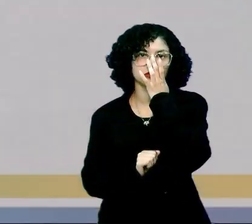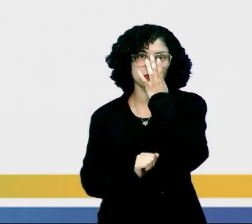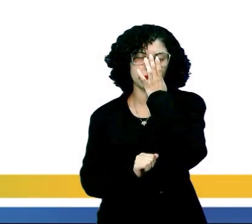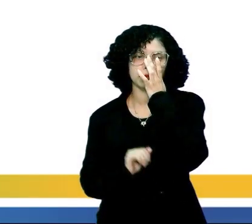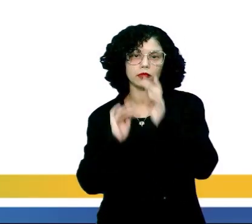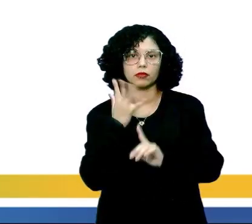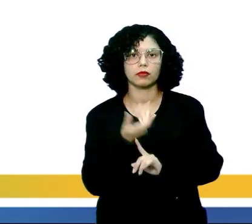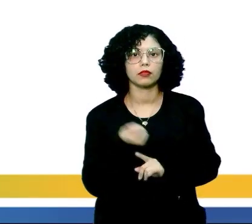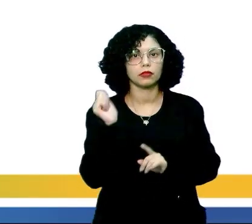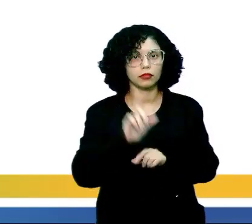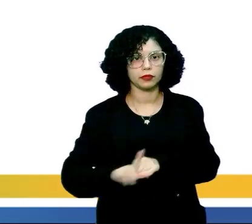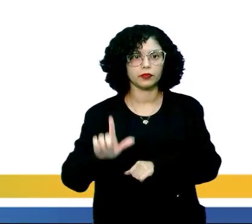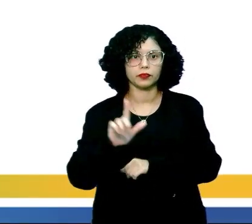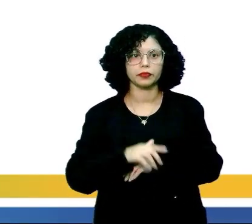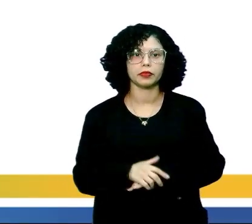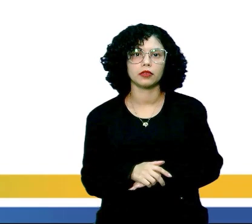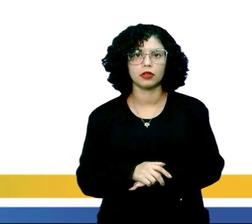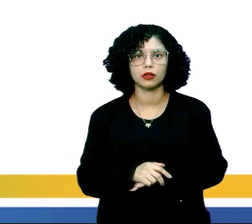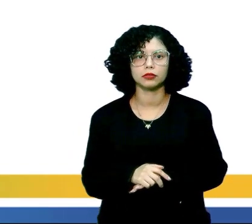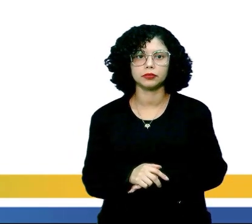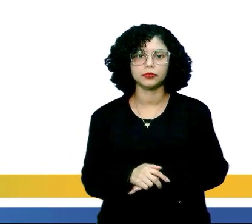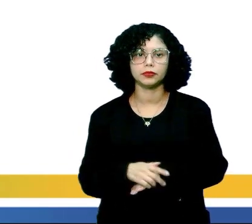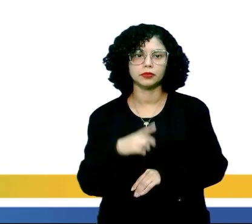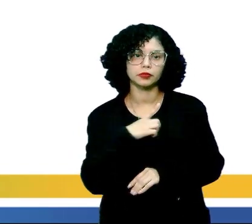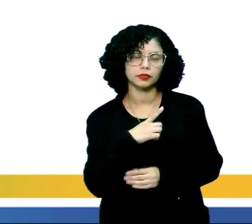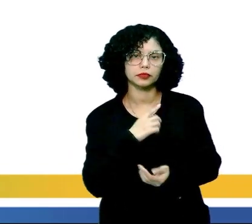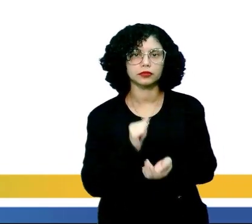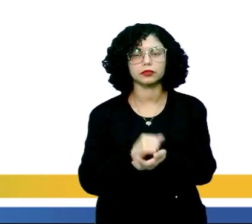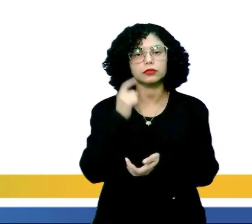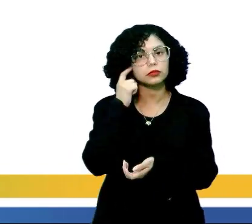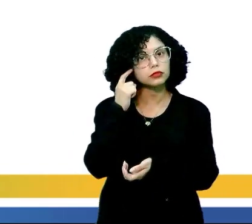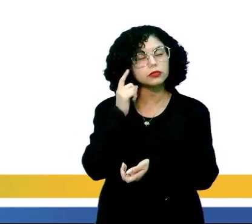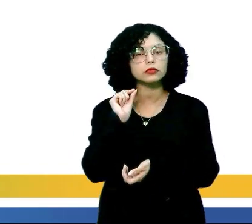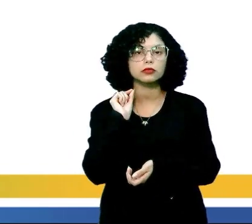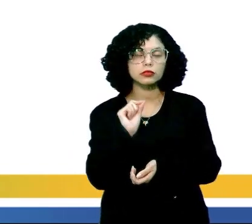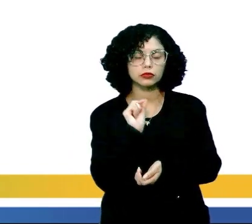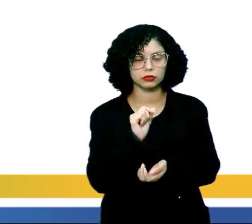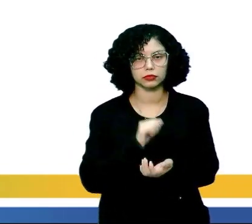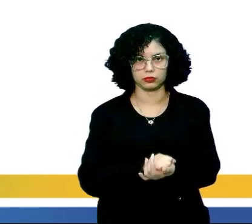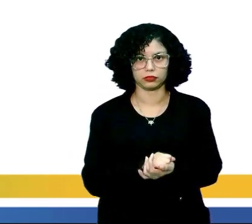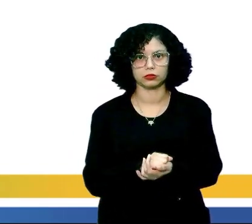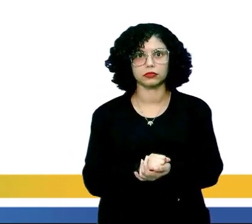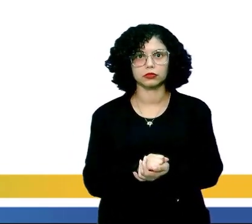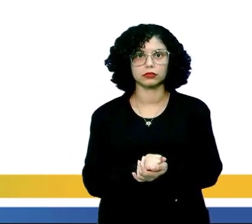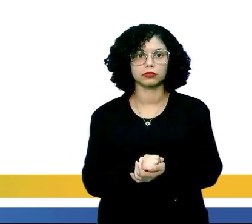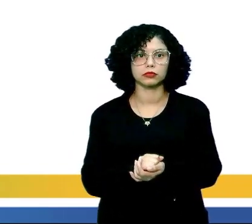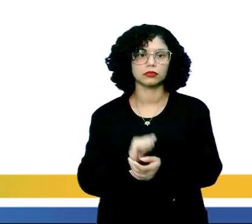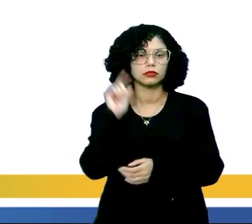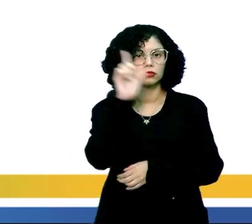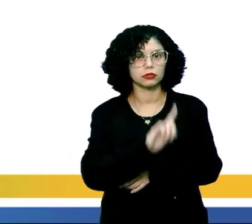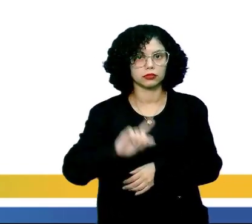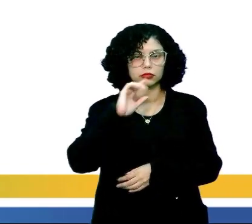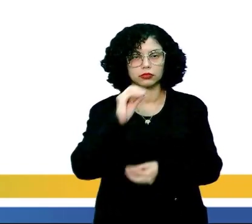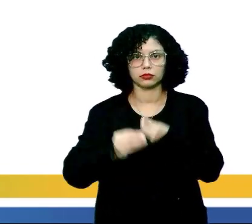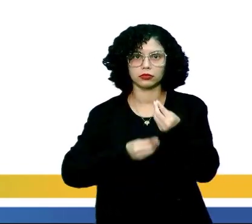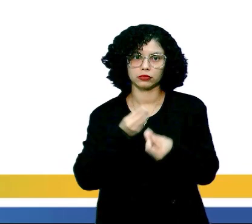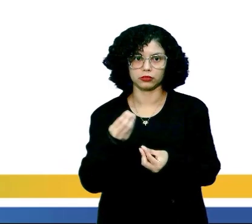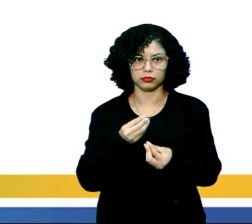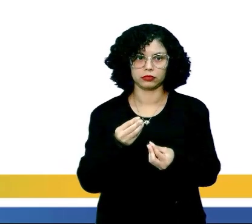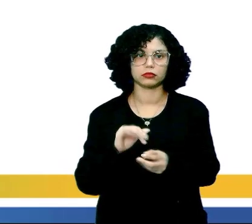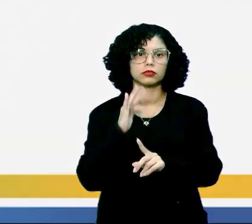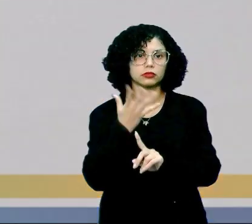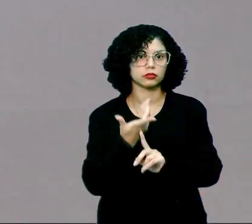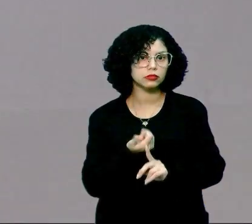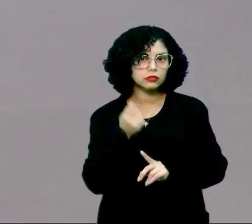literária. E aí a gente pensa aí na literatura como um tipo de